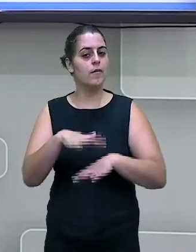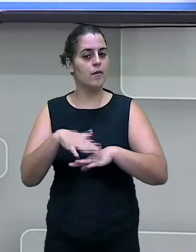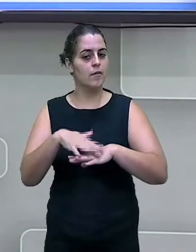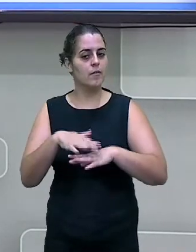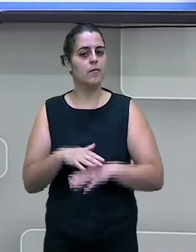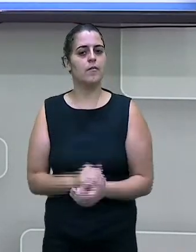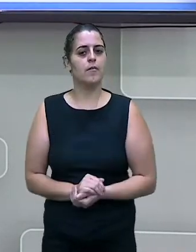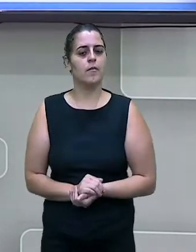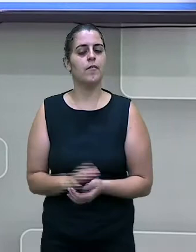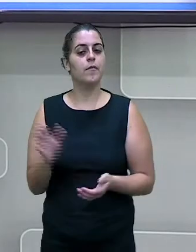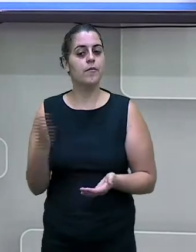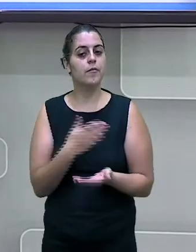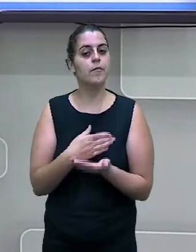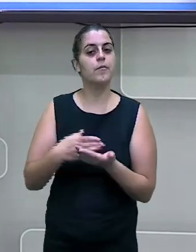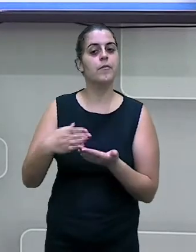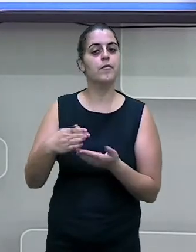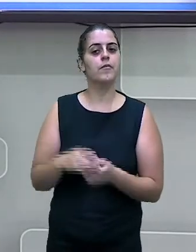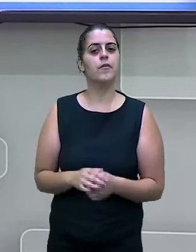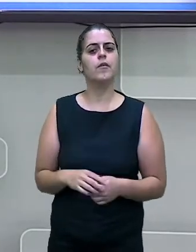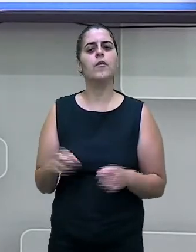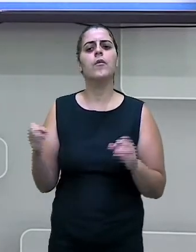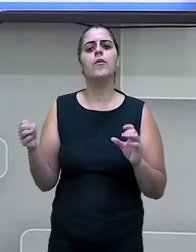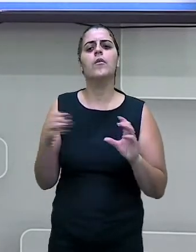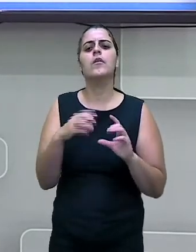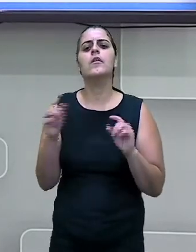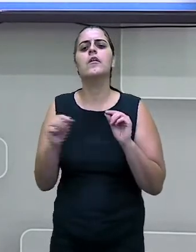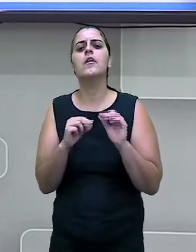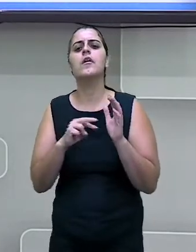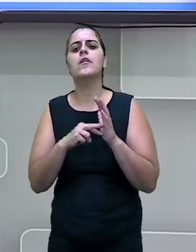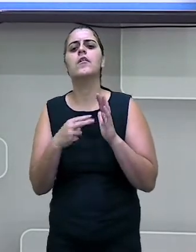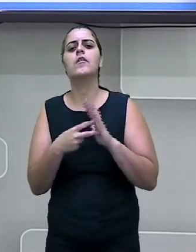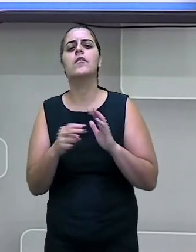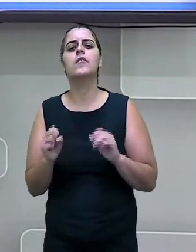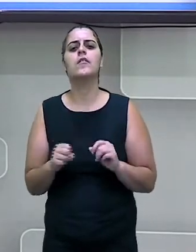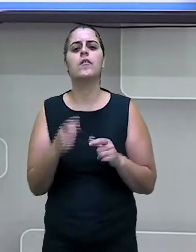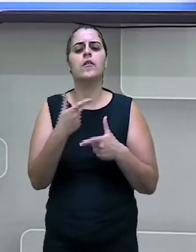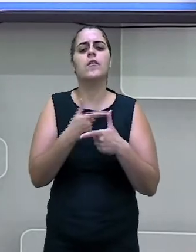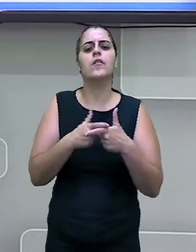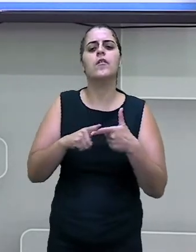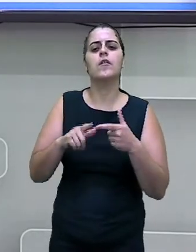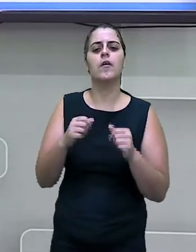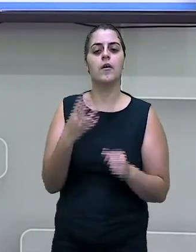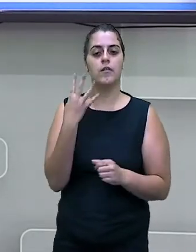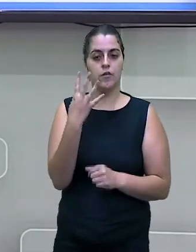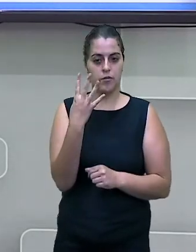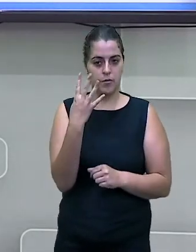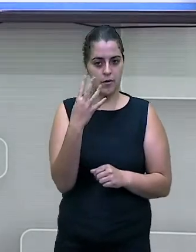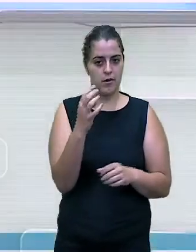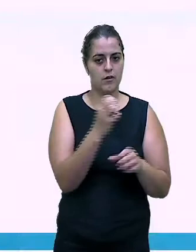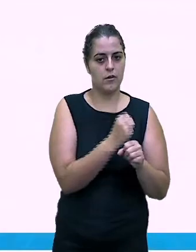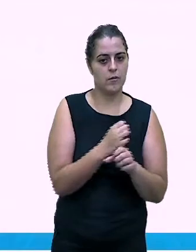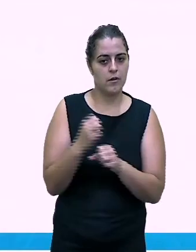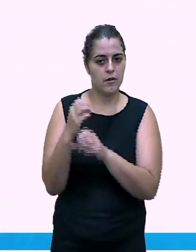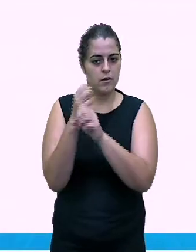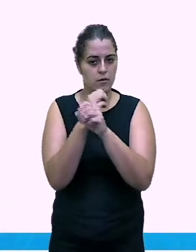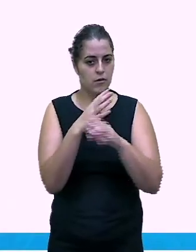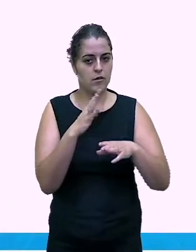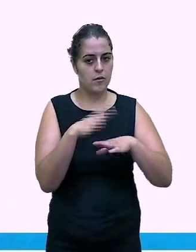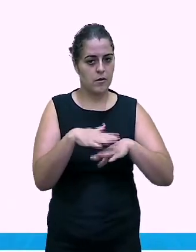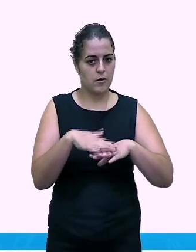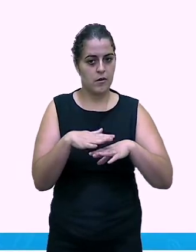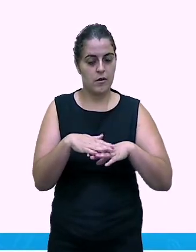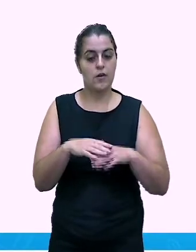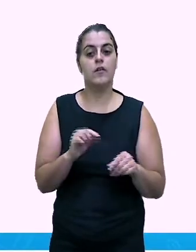matemática. Então vamos lá. O conceito da divisão é uma das 4 operações da matemática e